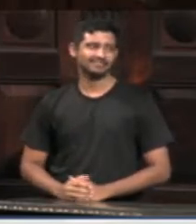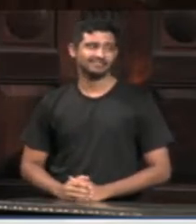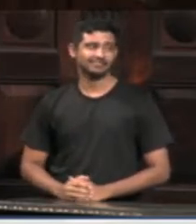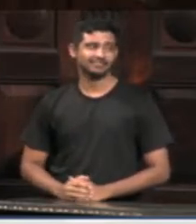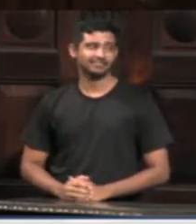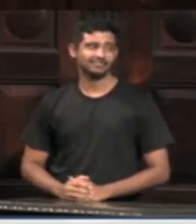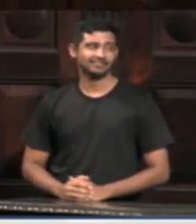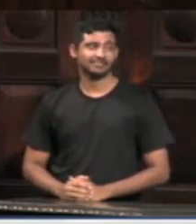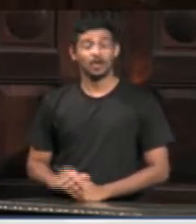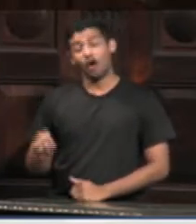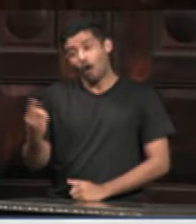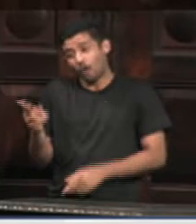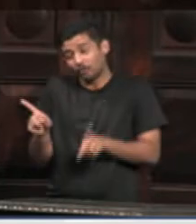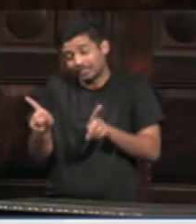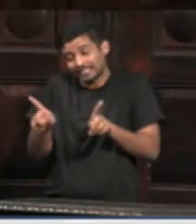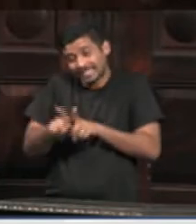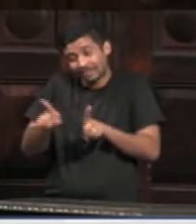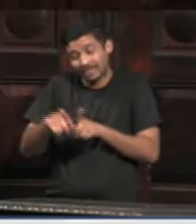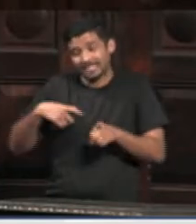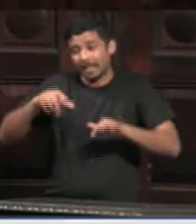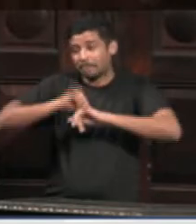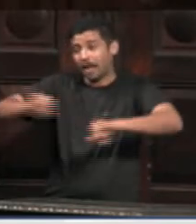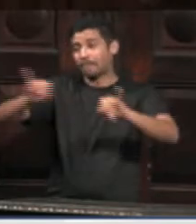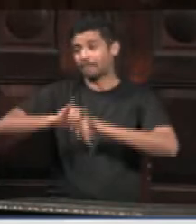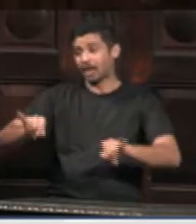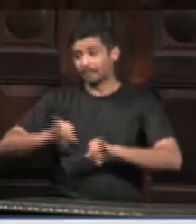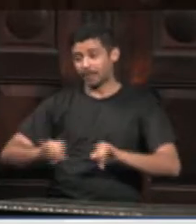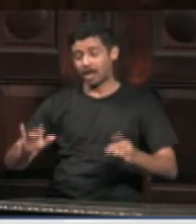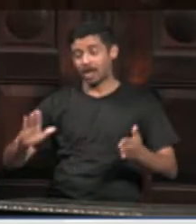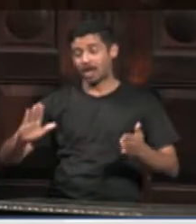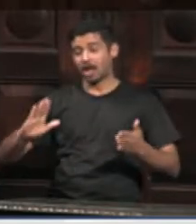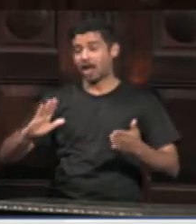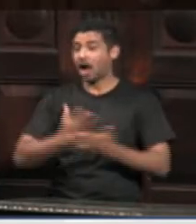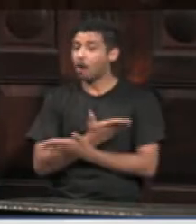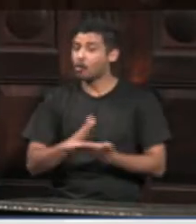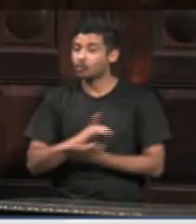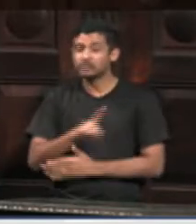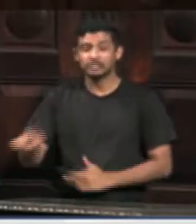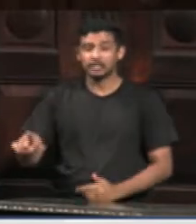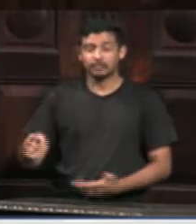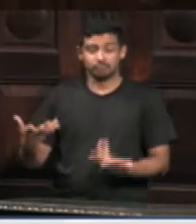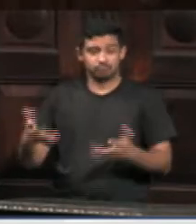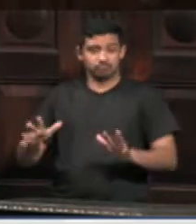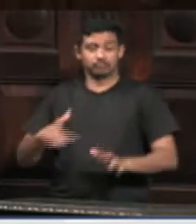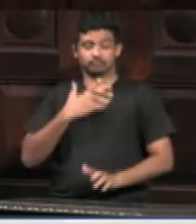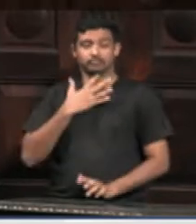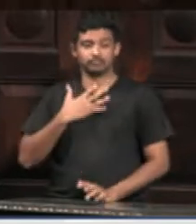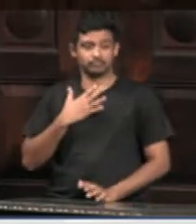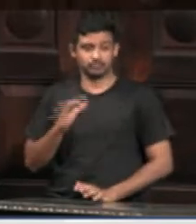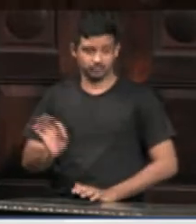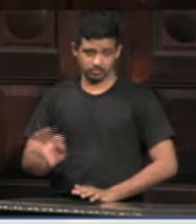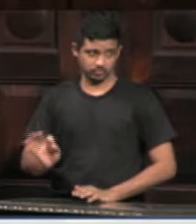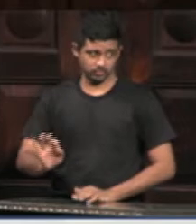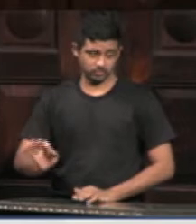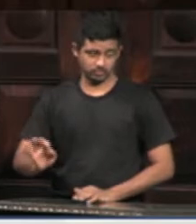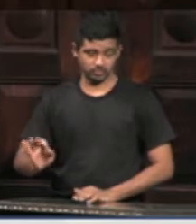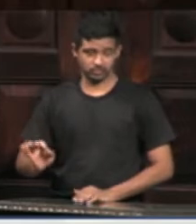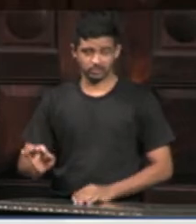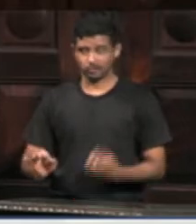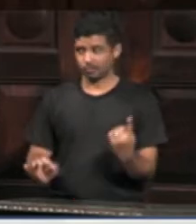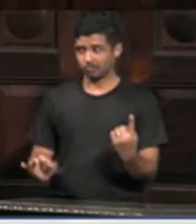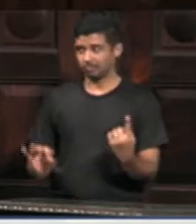também fazendo campanha aqueles que não desejam nenhum nem outro.